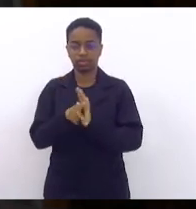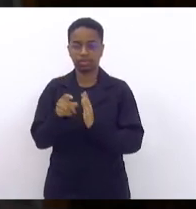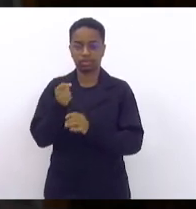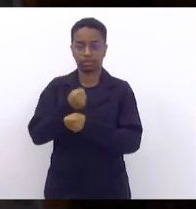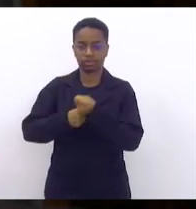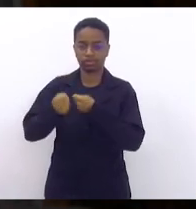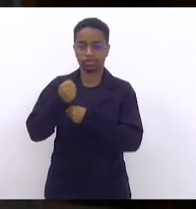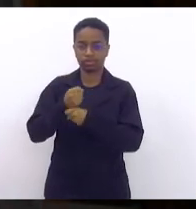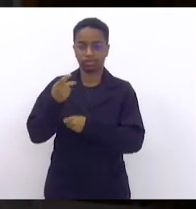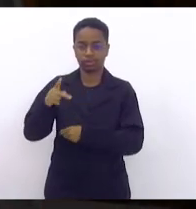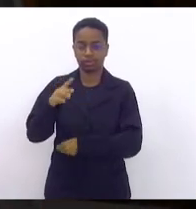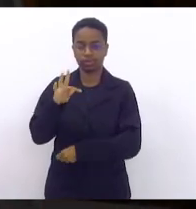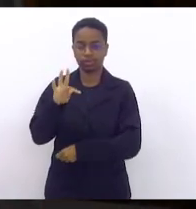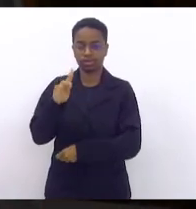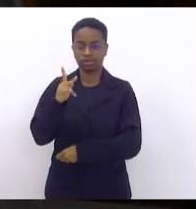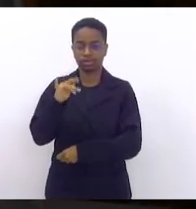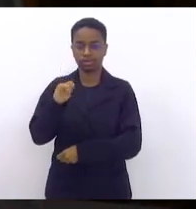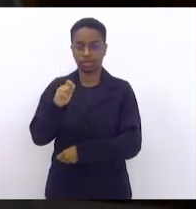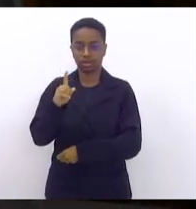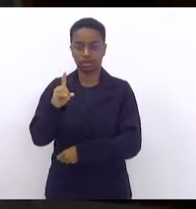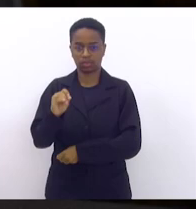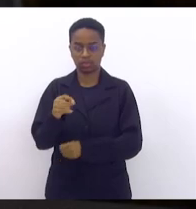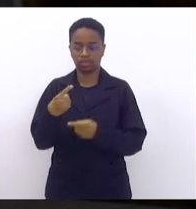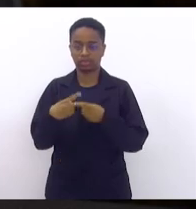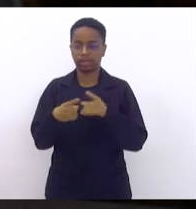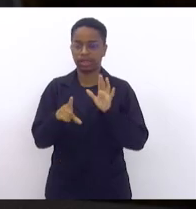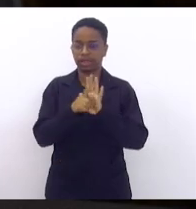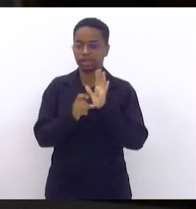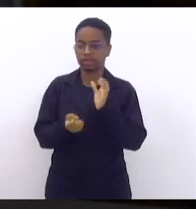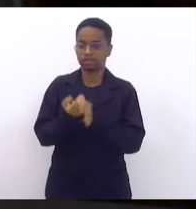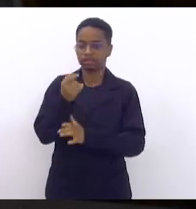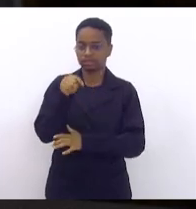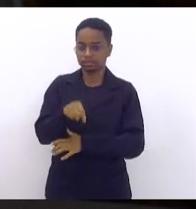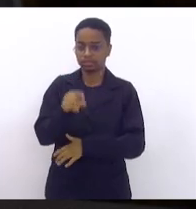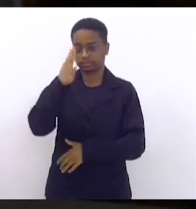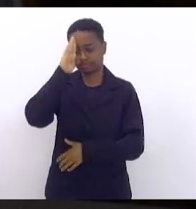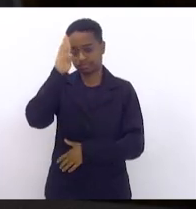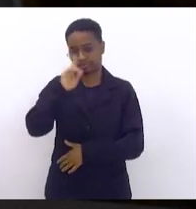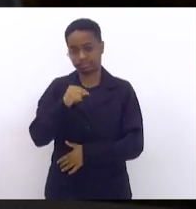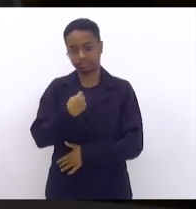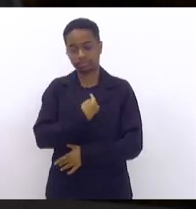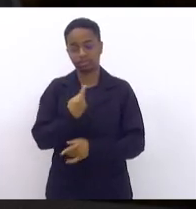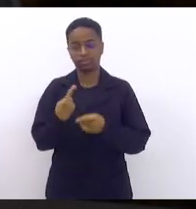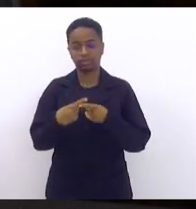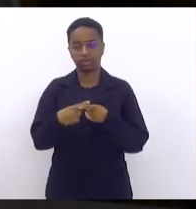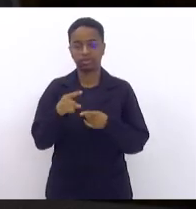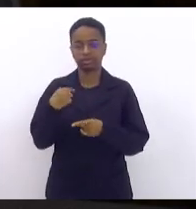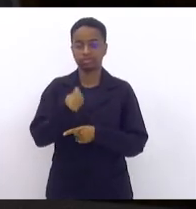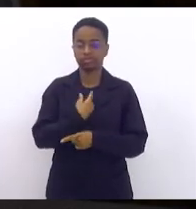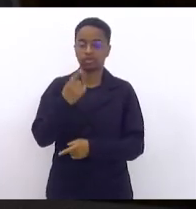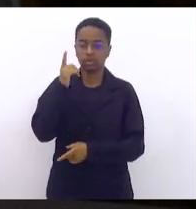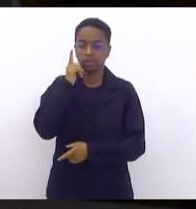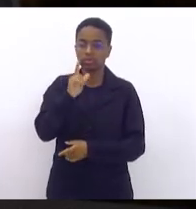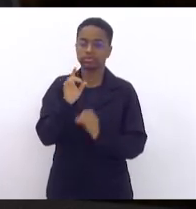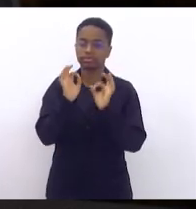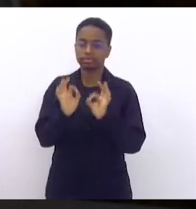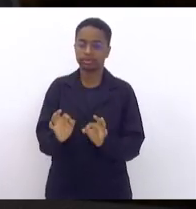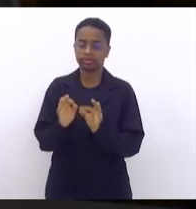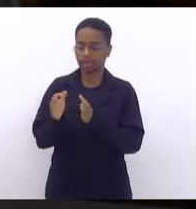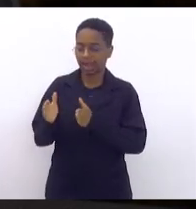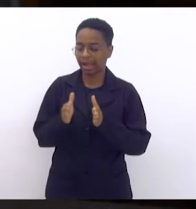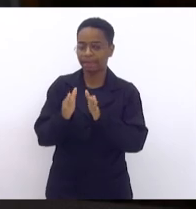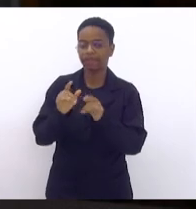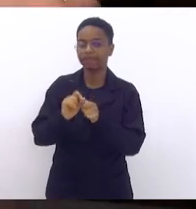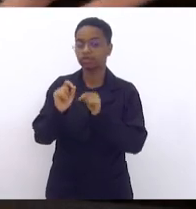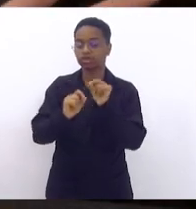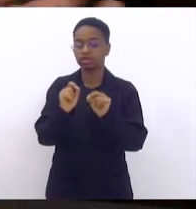Tiago com uma lei que saiu dessa casa fundamental para a gente exatamente para que a gente consiga fazer esse caminho né